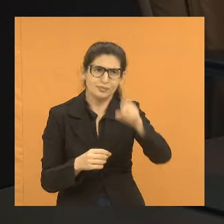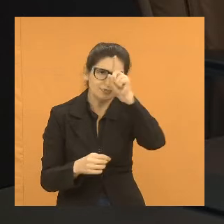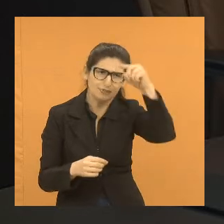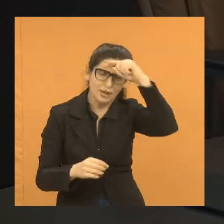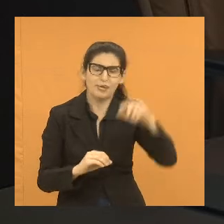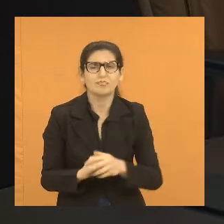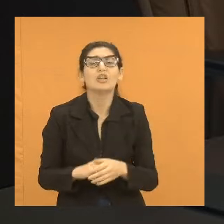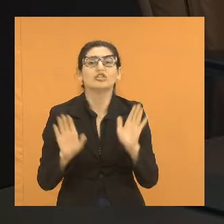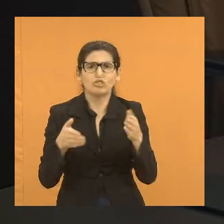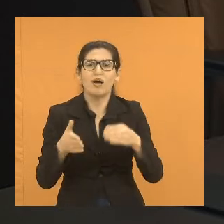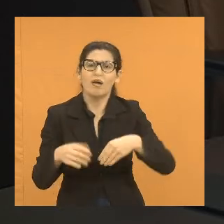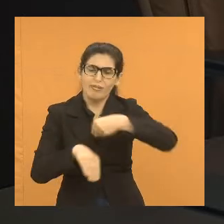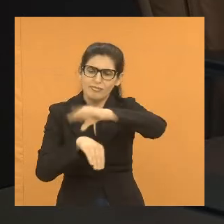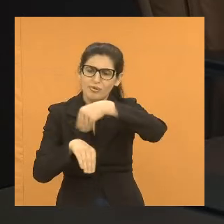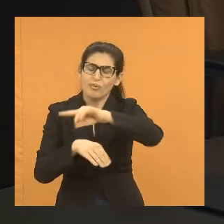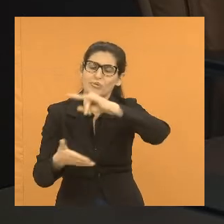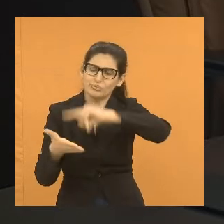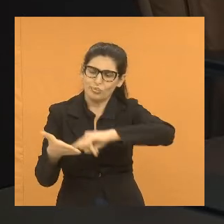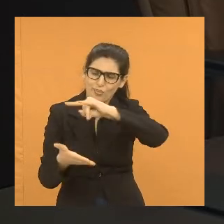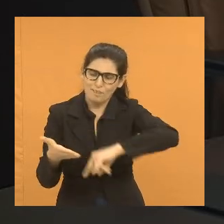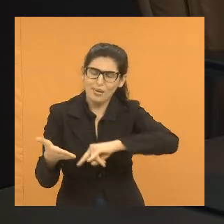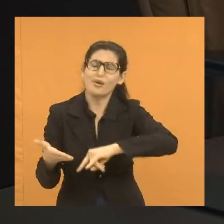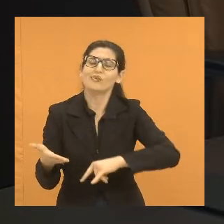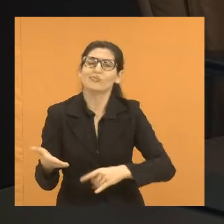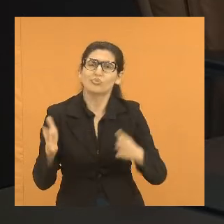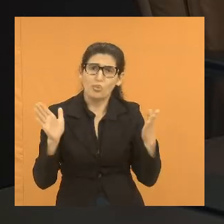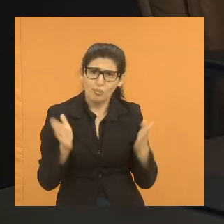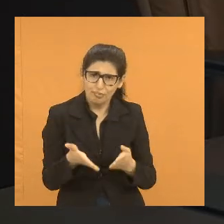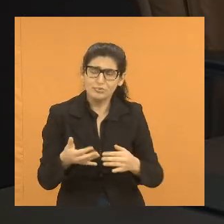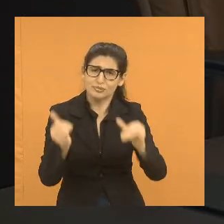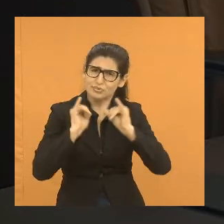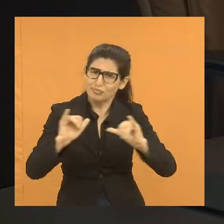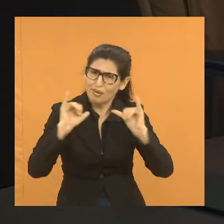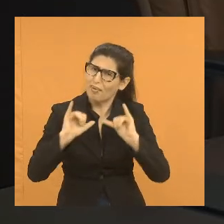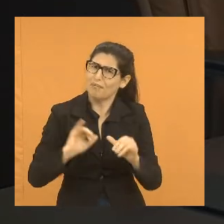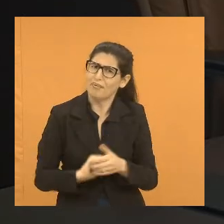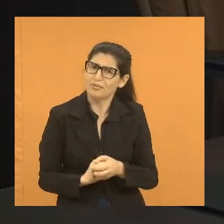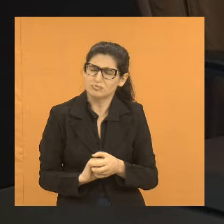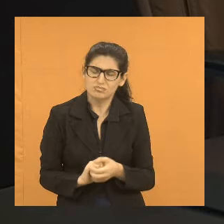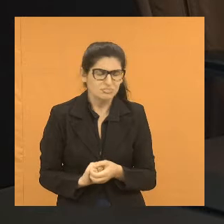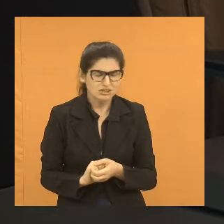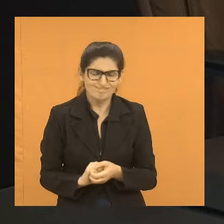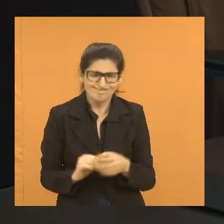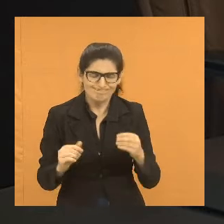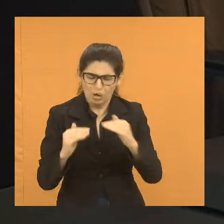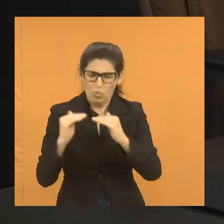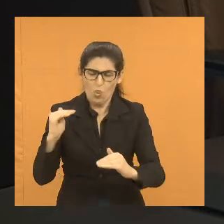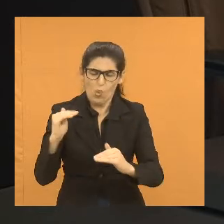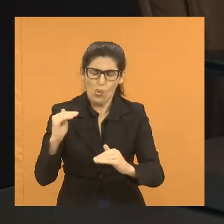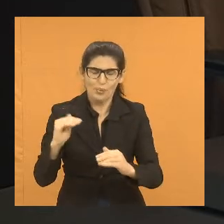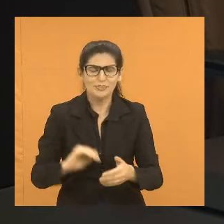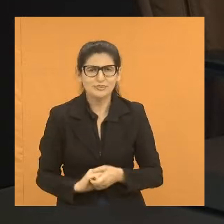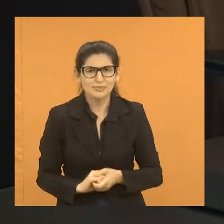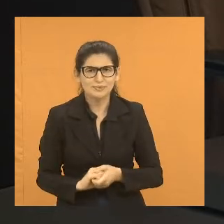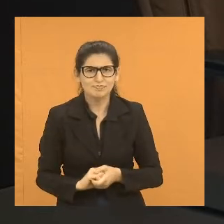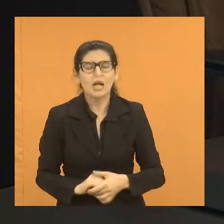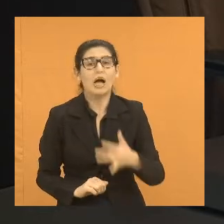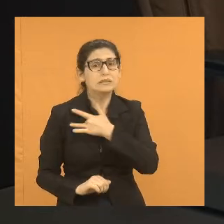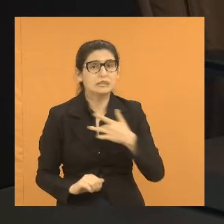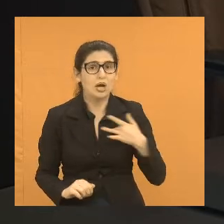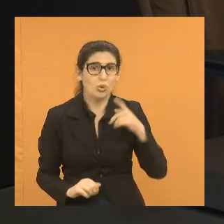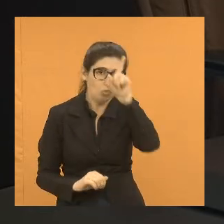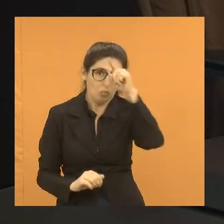Eu estou aqui hoje prestando esse esclarecimento também, mas a saúde da cidade